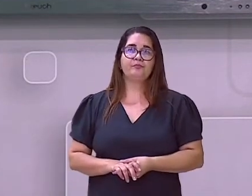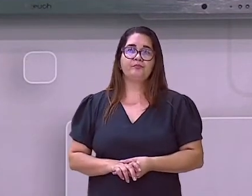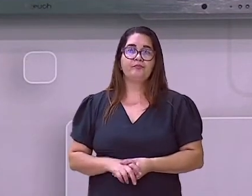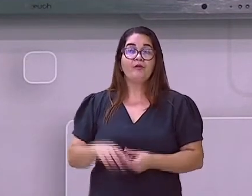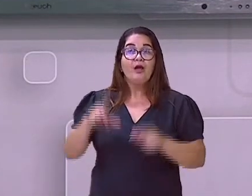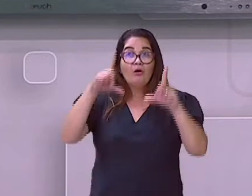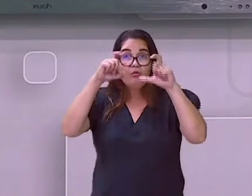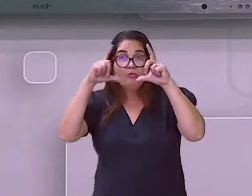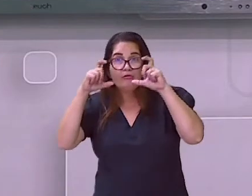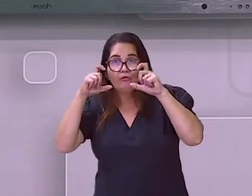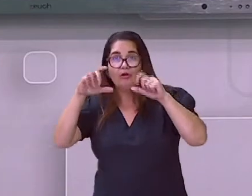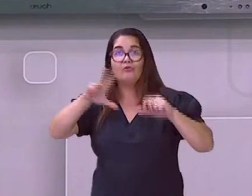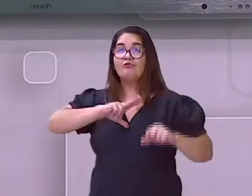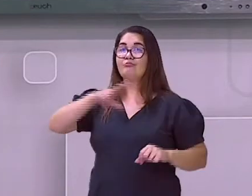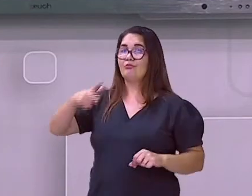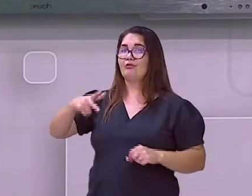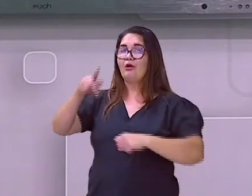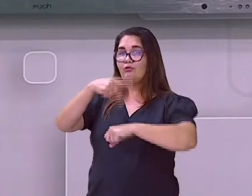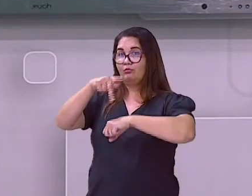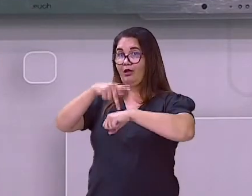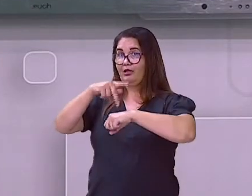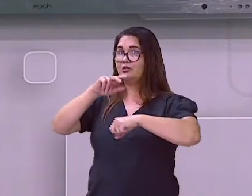Uma foto de Portugal.